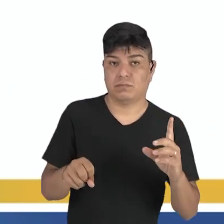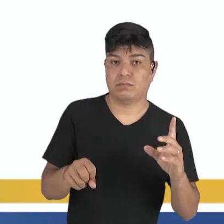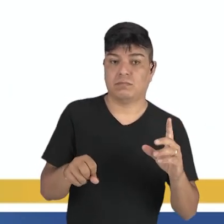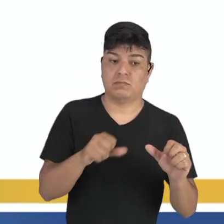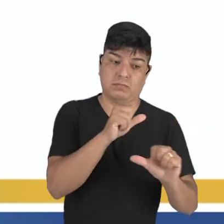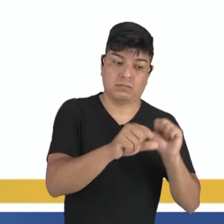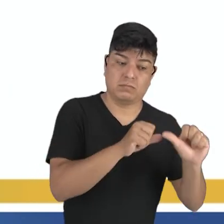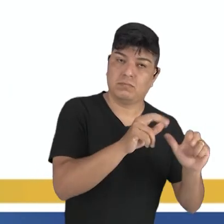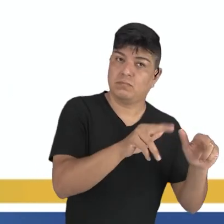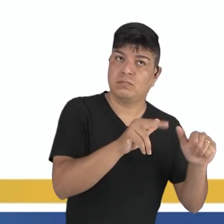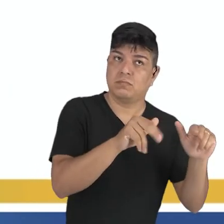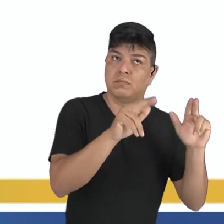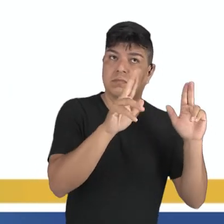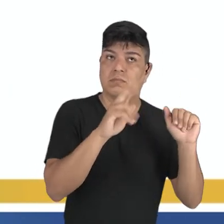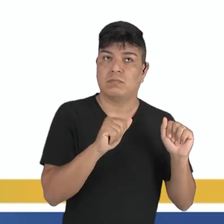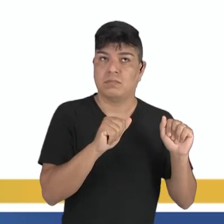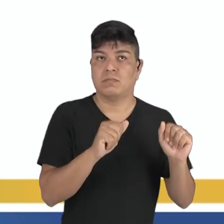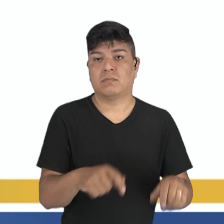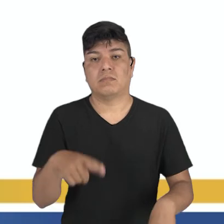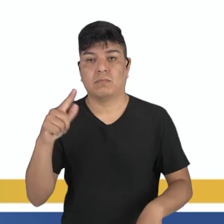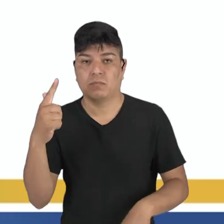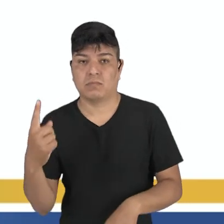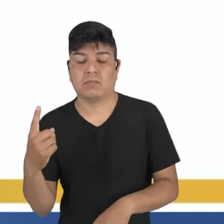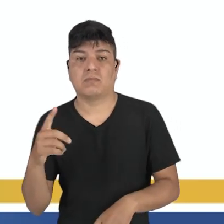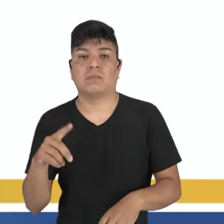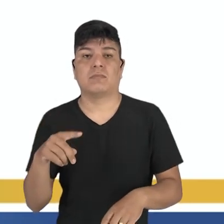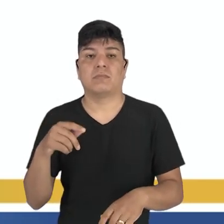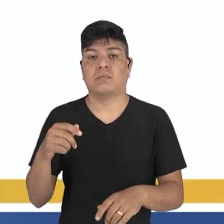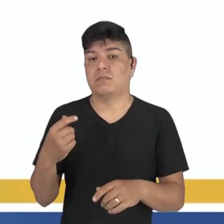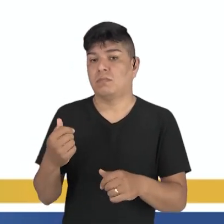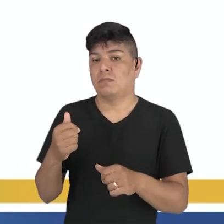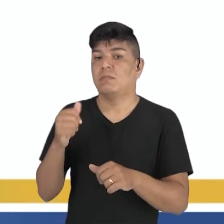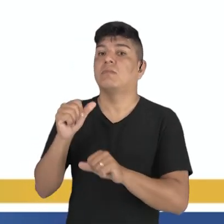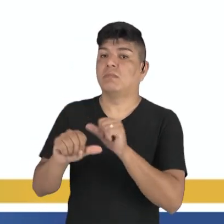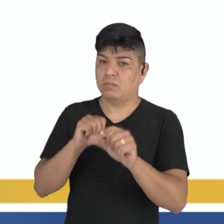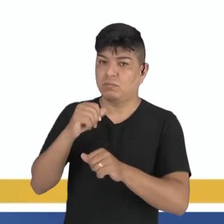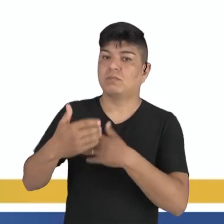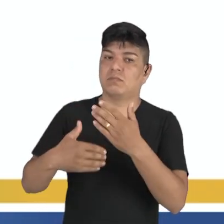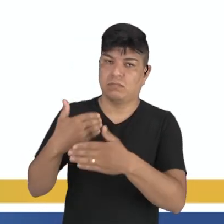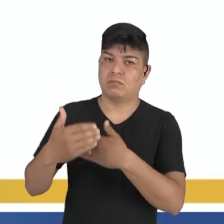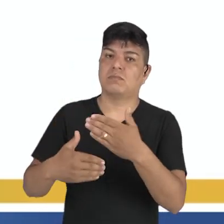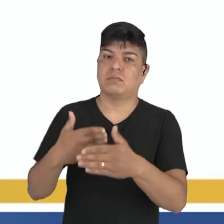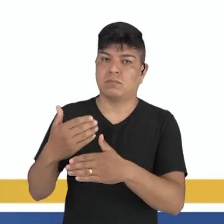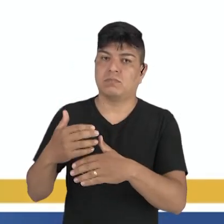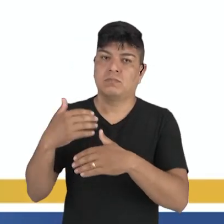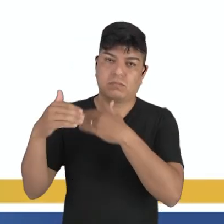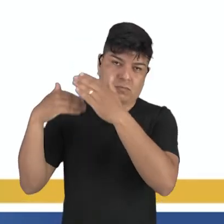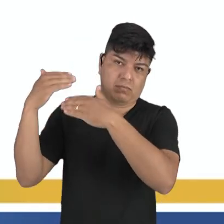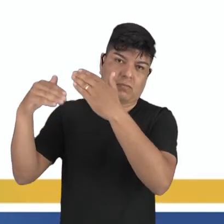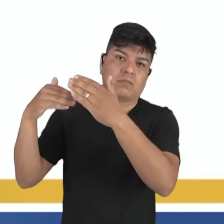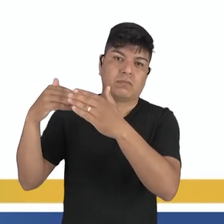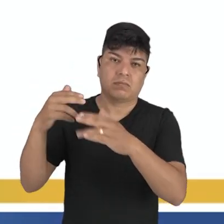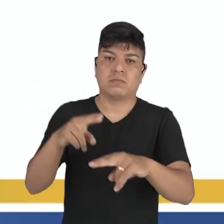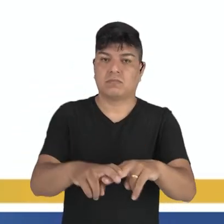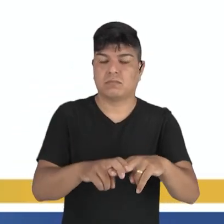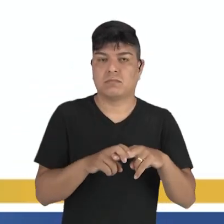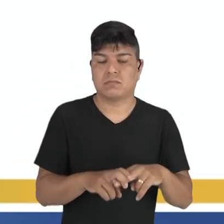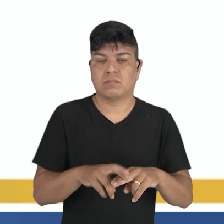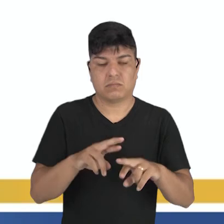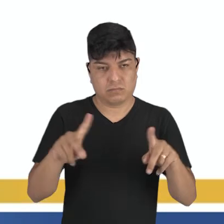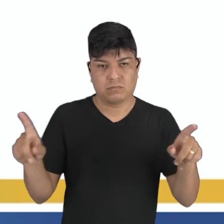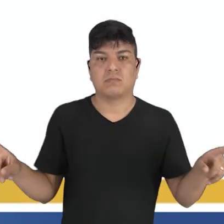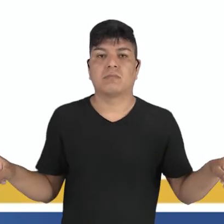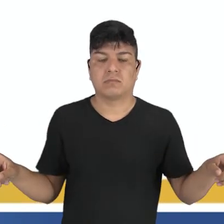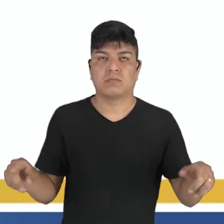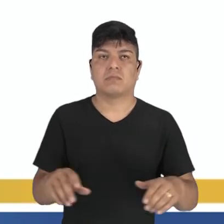não mudam ao longo do tempo, o fixismo, e a outra corrente fala que os seres vivos mudam ao longo do tempo, que é o evolucionismo. Então, são correntes